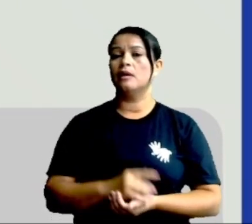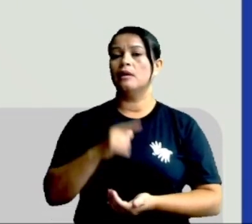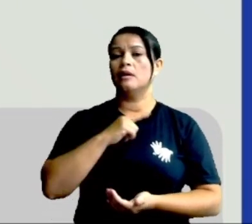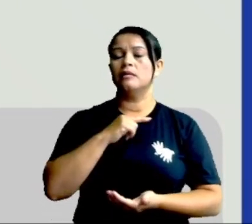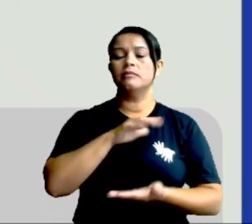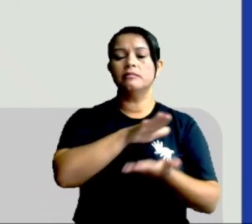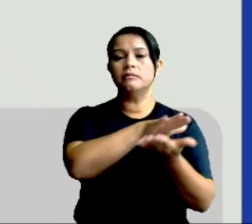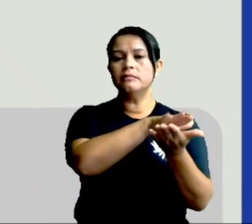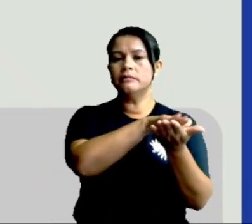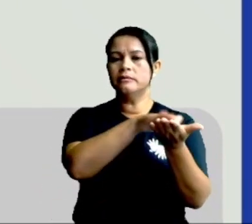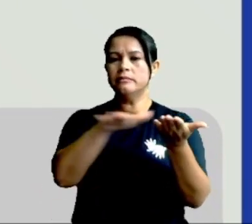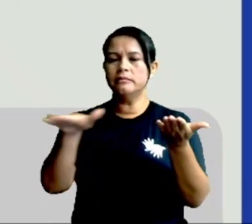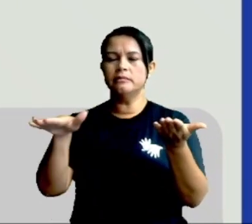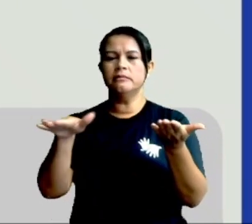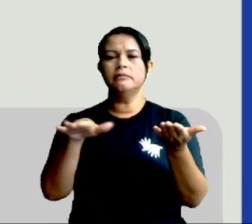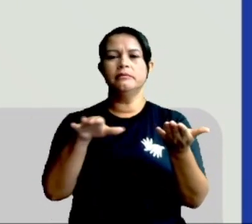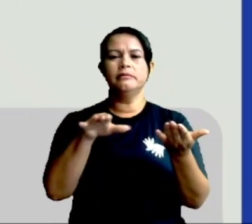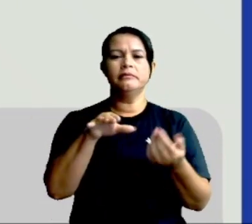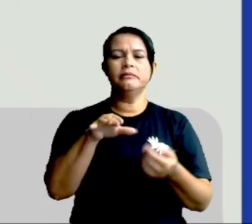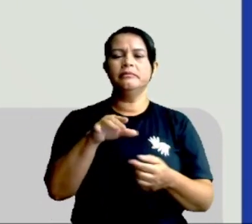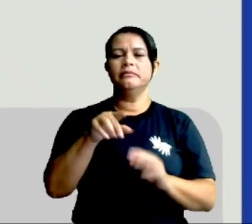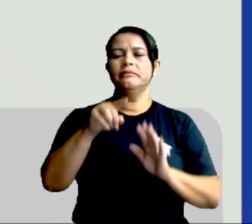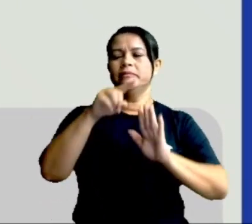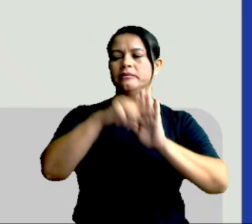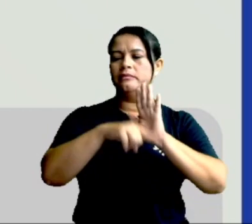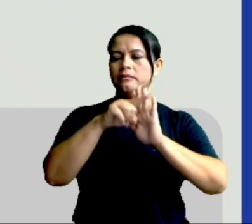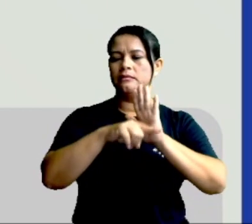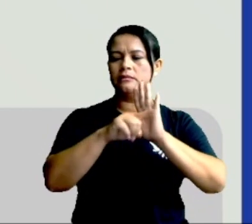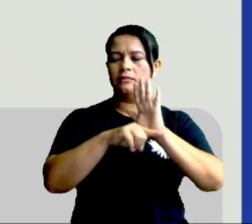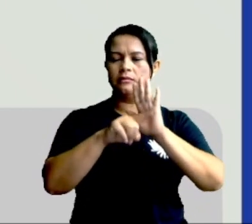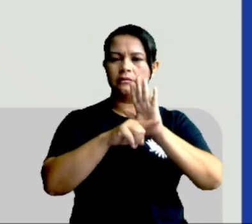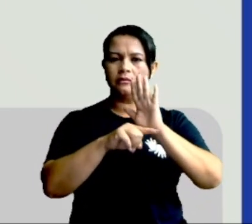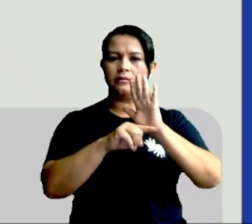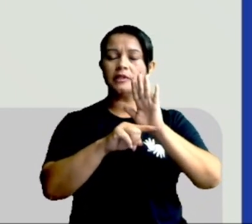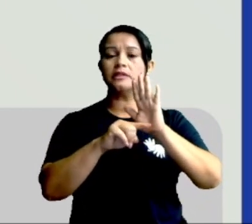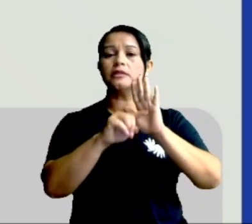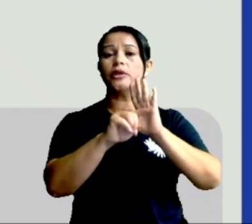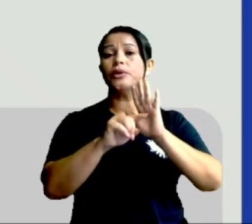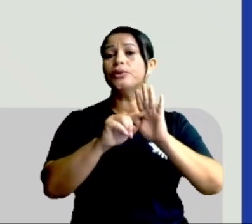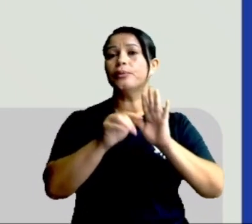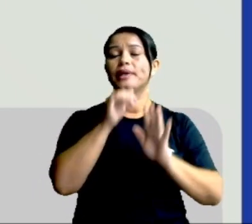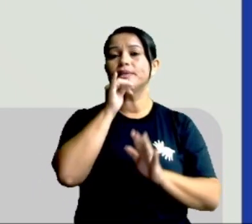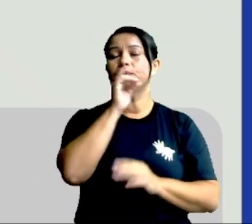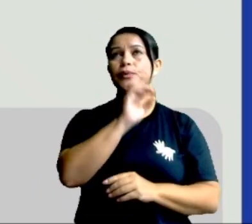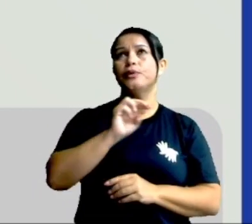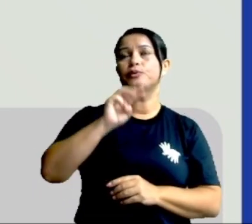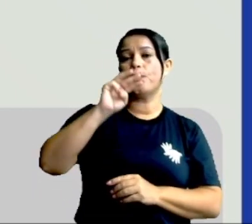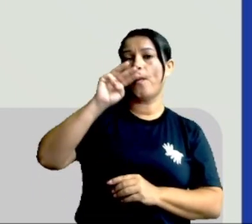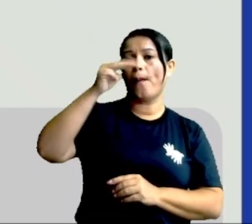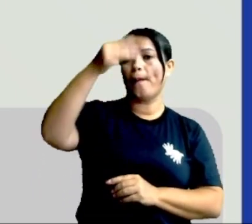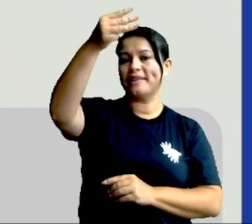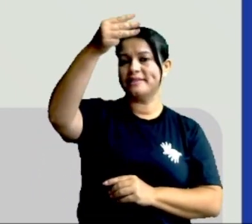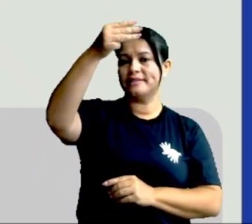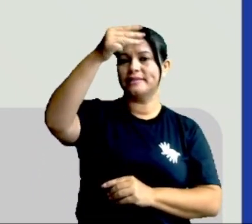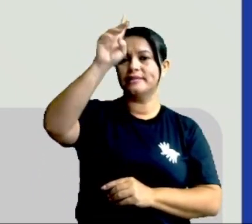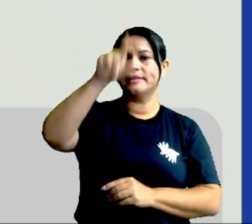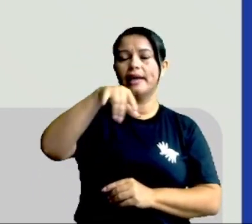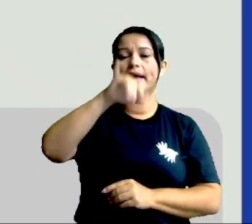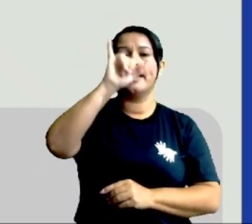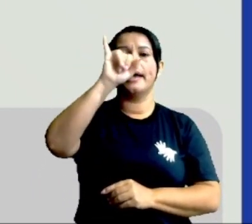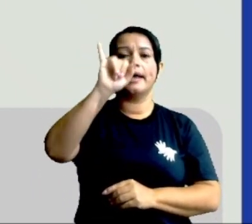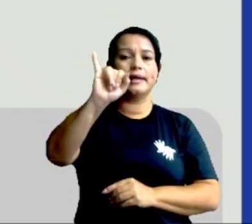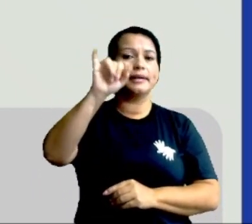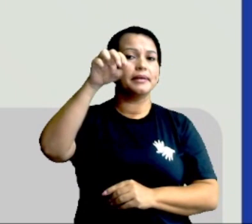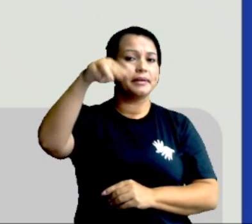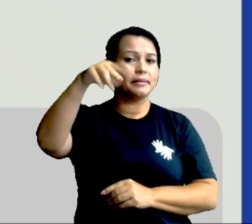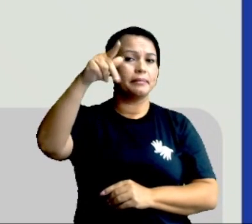Base negativa e expoente ímpar. Quando a base é negativa e o expoente é ímpar, o resultado será o